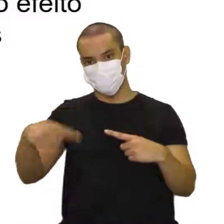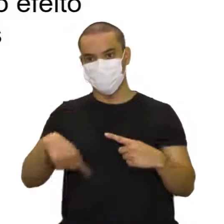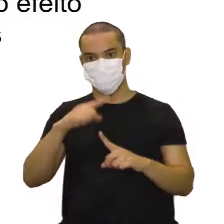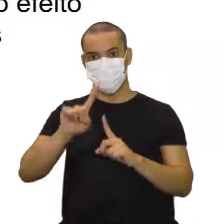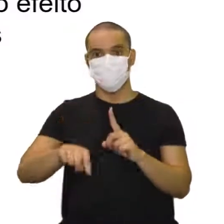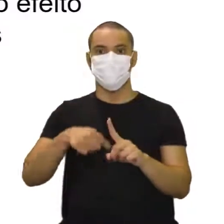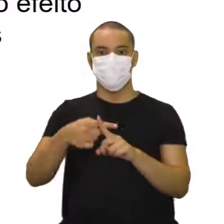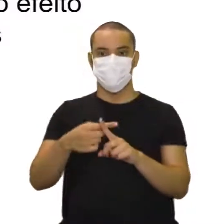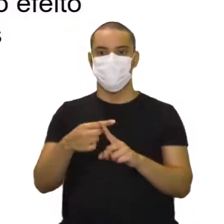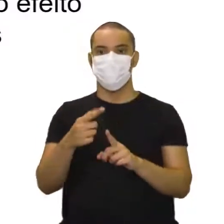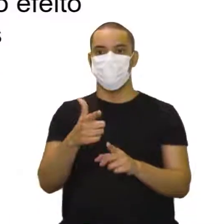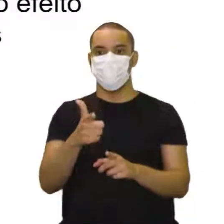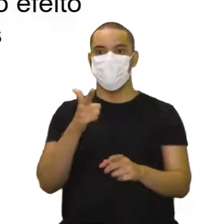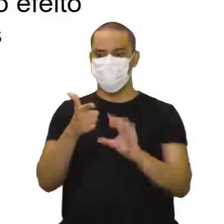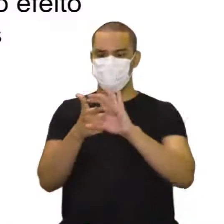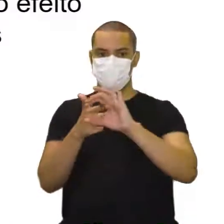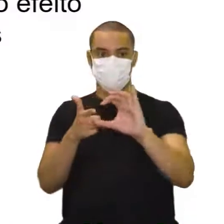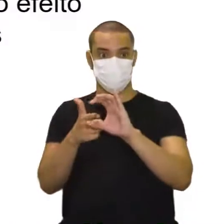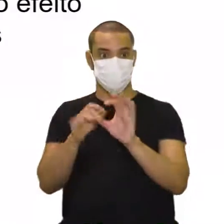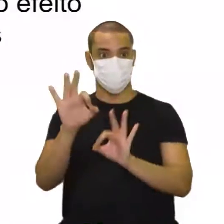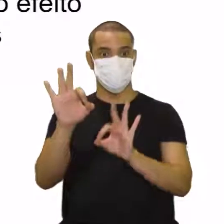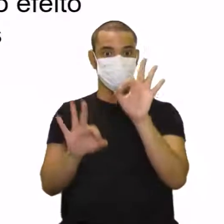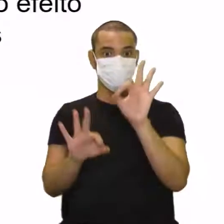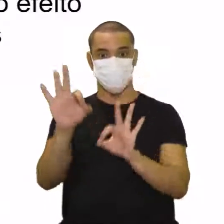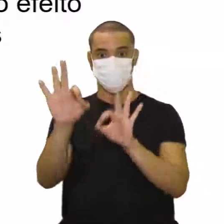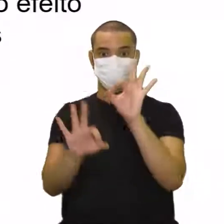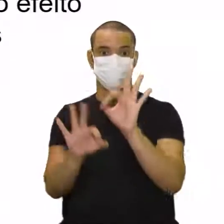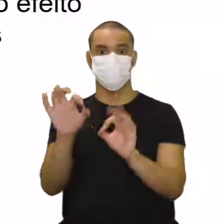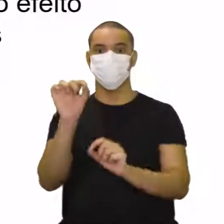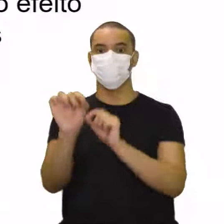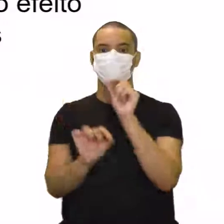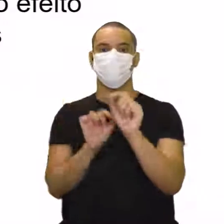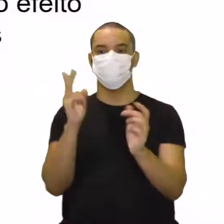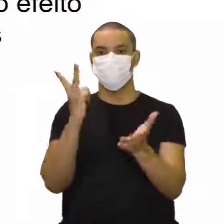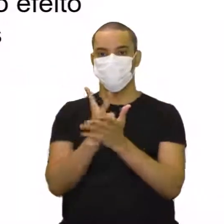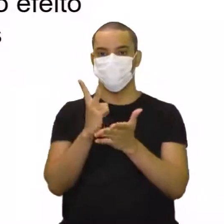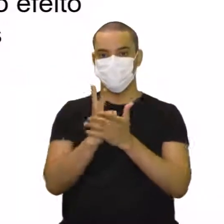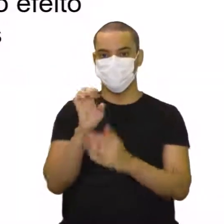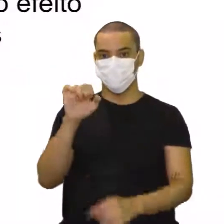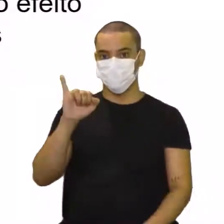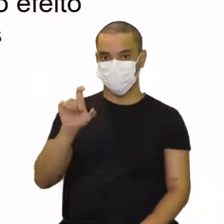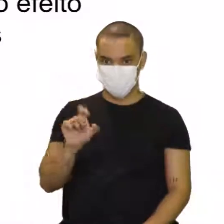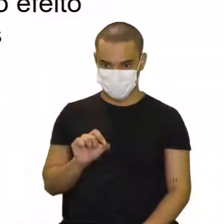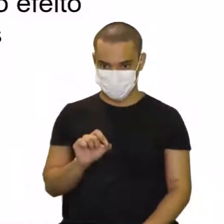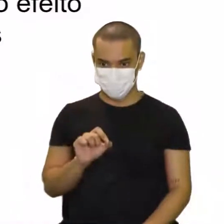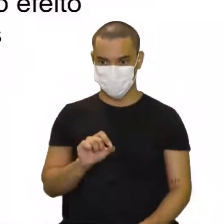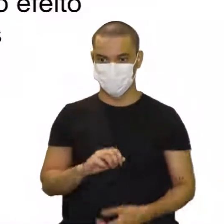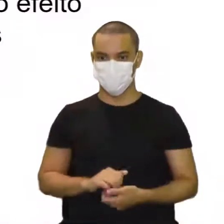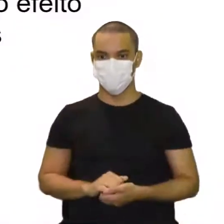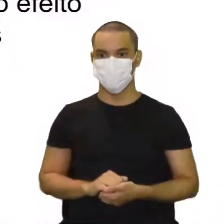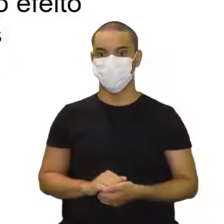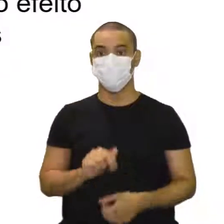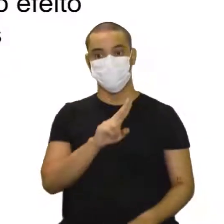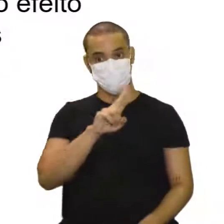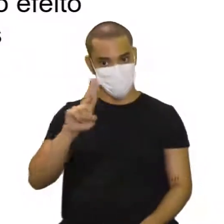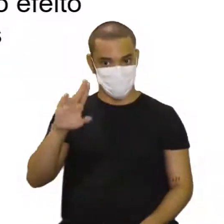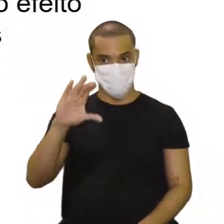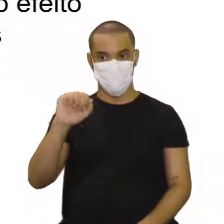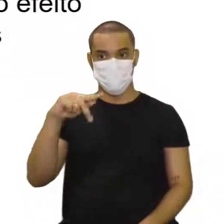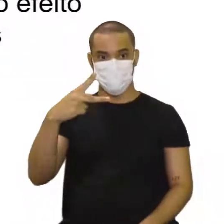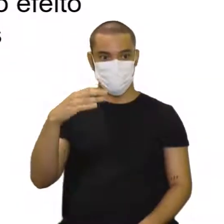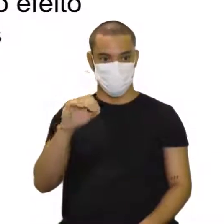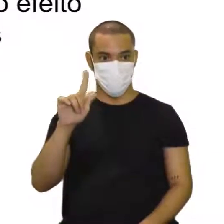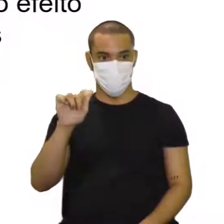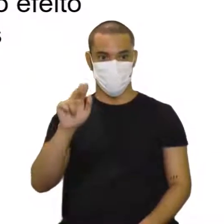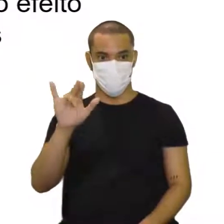o cano da arma são organizadas em um mesmo eixo. O nome canhão de Gauss é